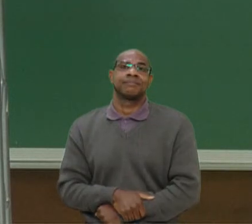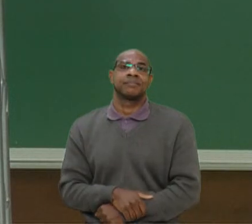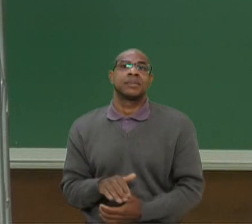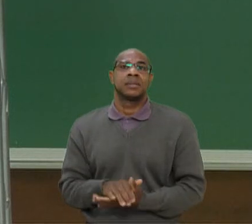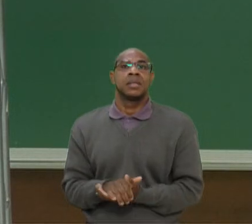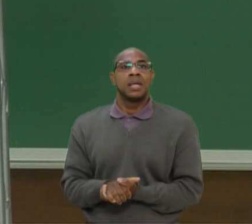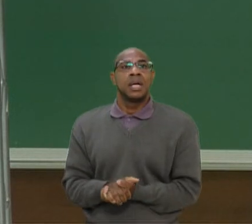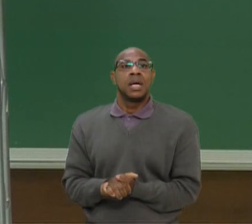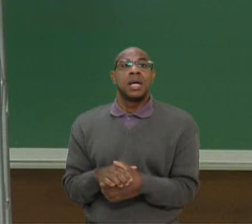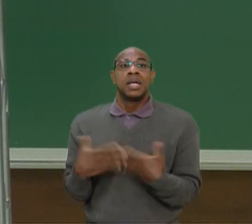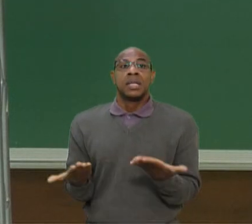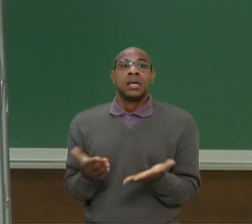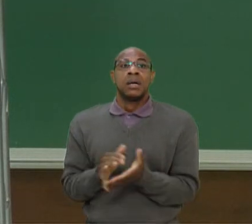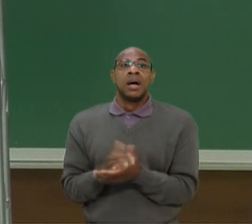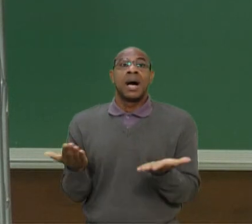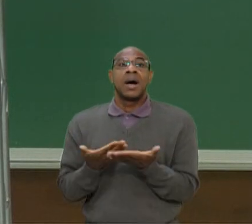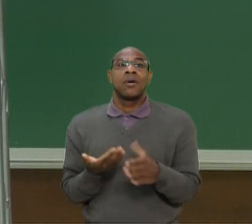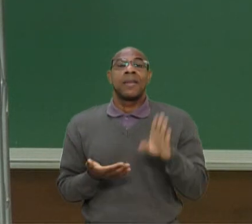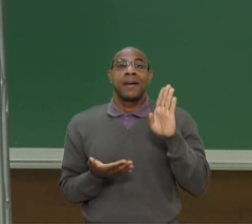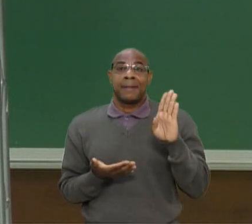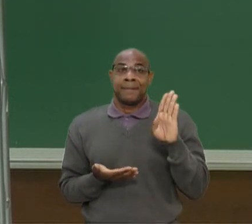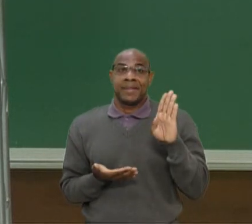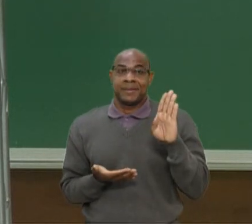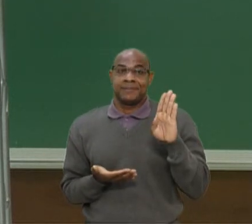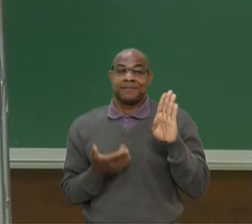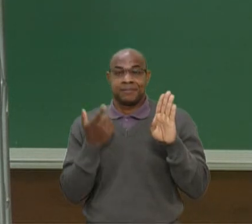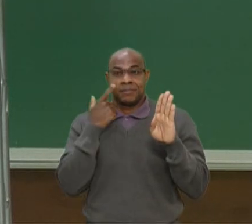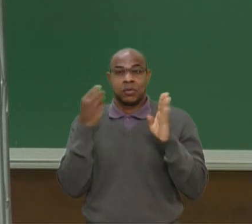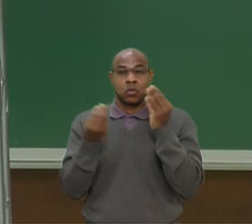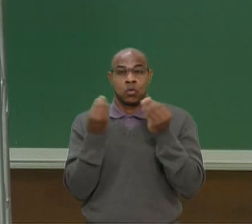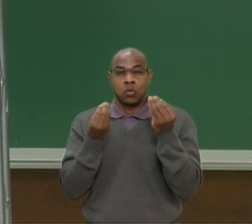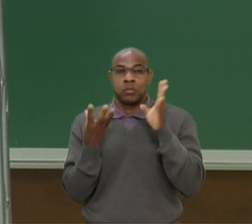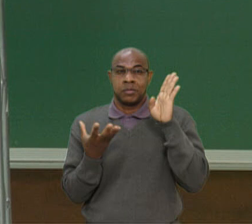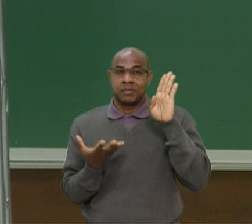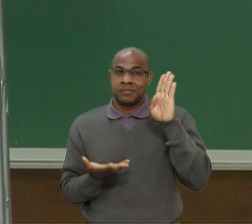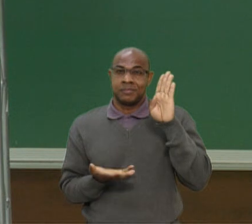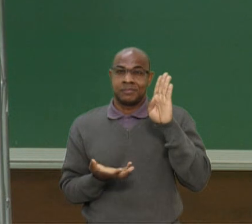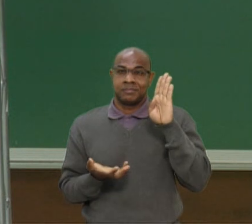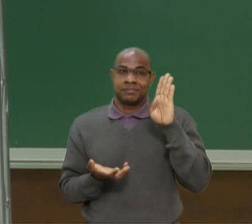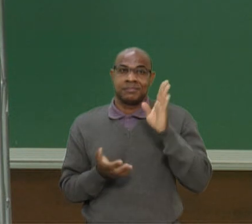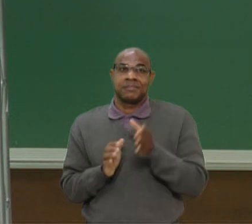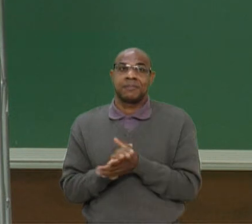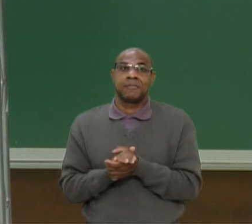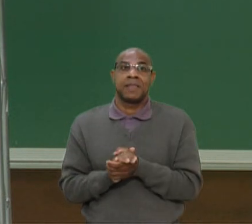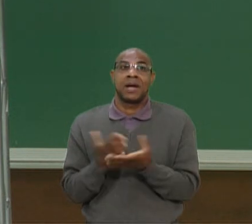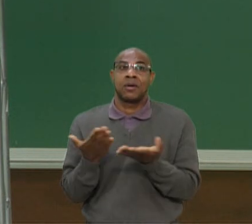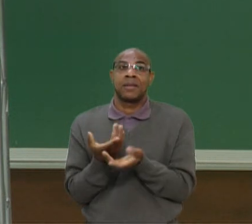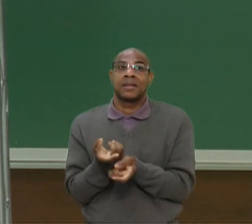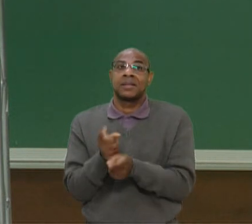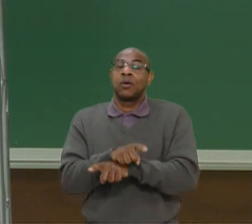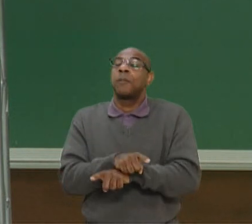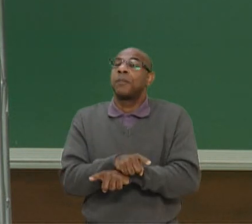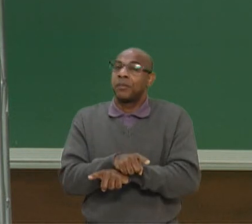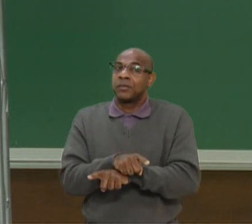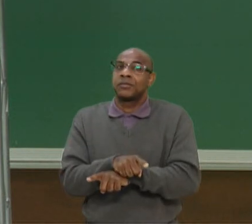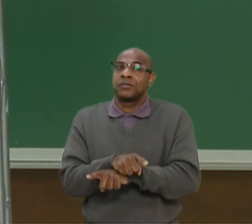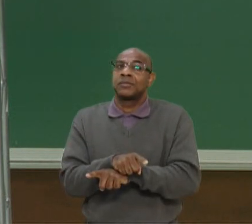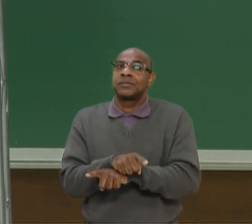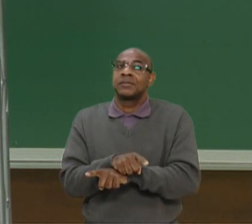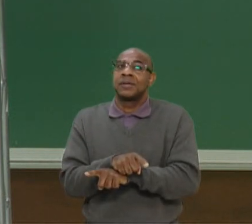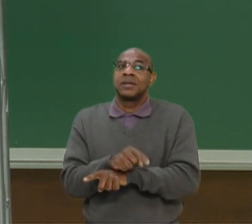Agora vamos dar uma olhadinha nessa segunda operação aqui, que é z, o oposto